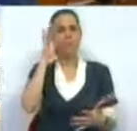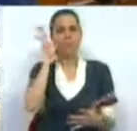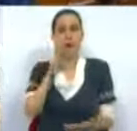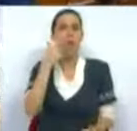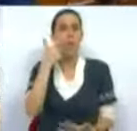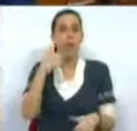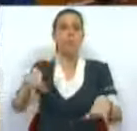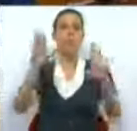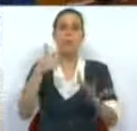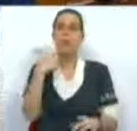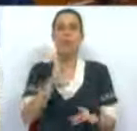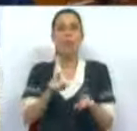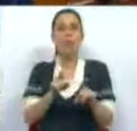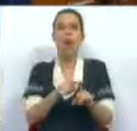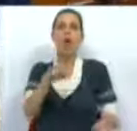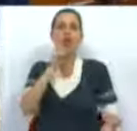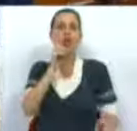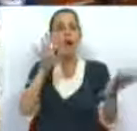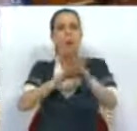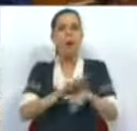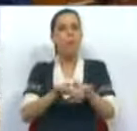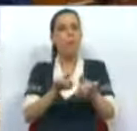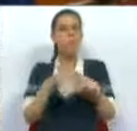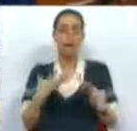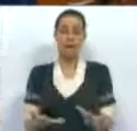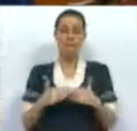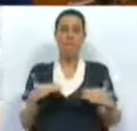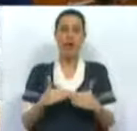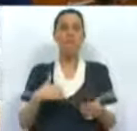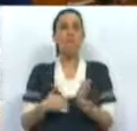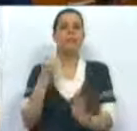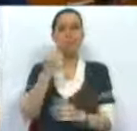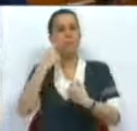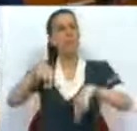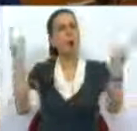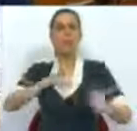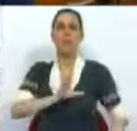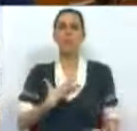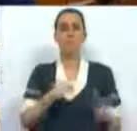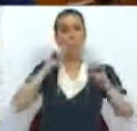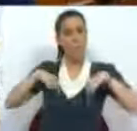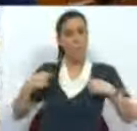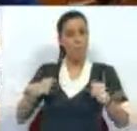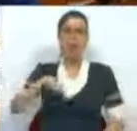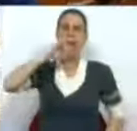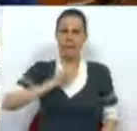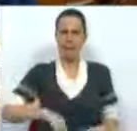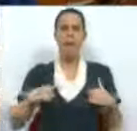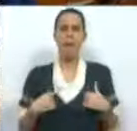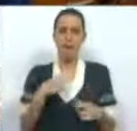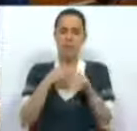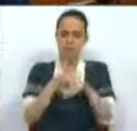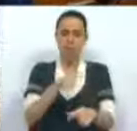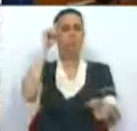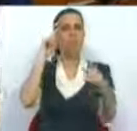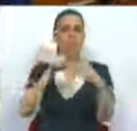conhecidos, mas isso não pode servir de desculpa para, numa altura em que precisamos de mostrar ao mundo e a nós próprios que somos capazes de